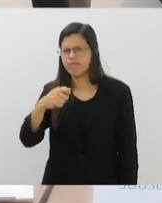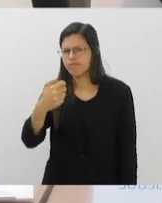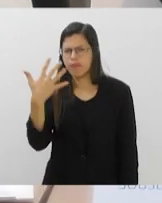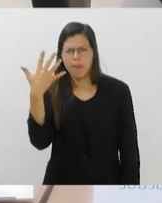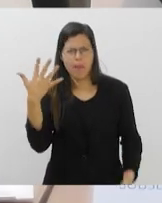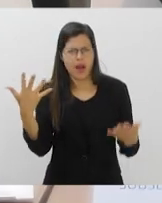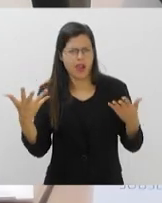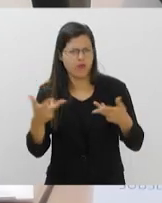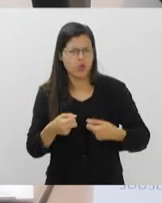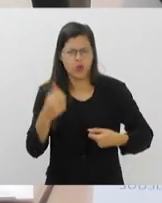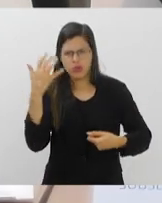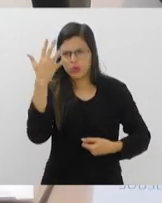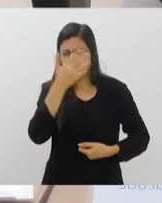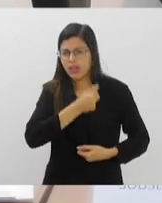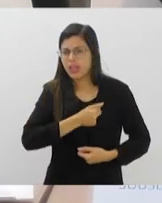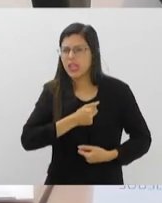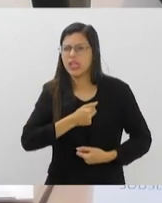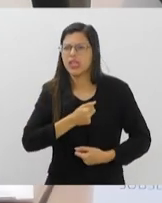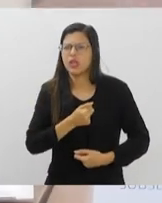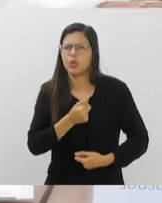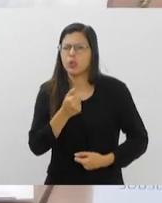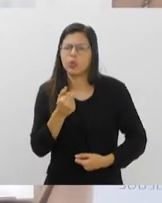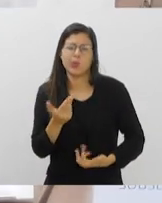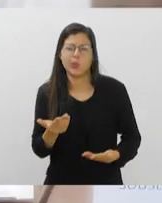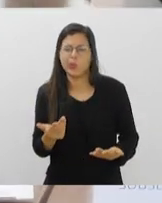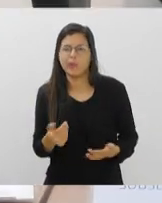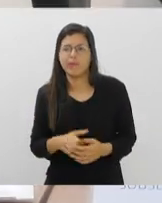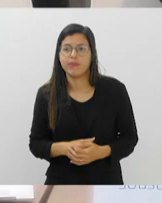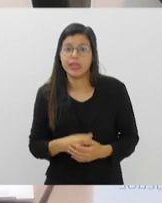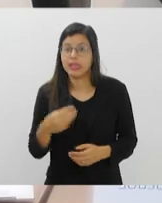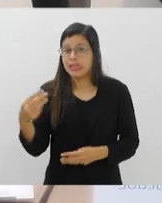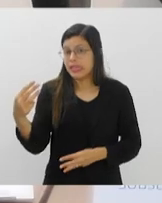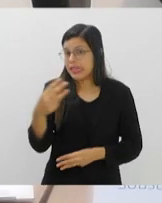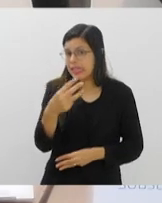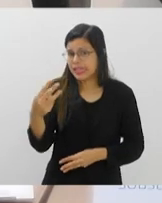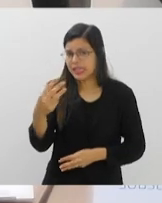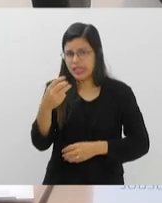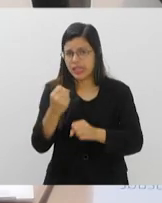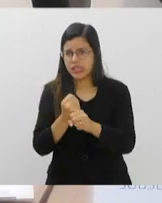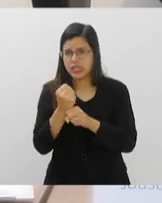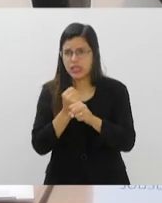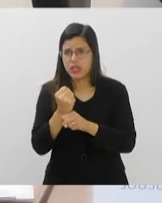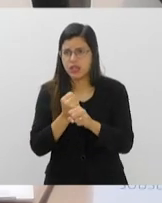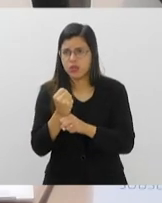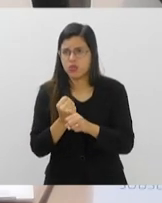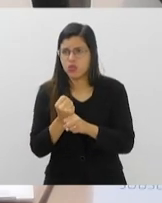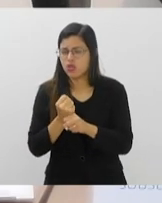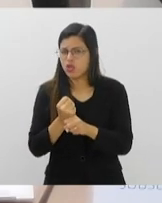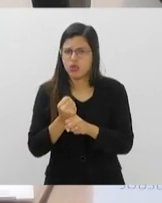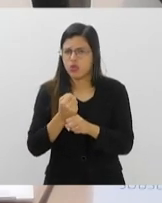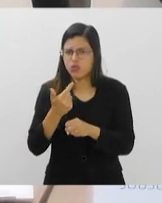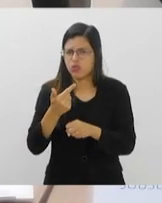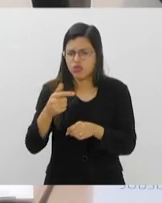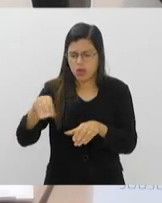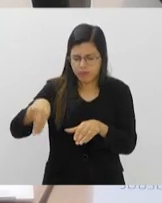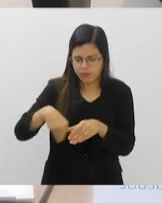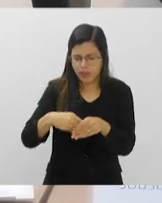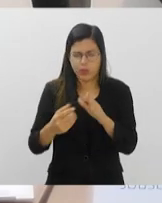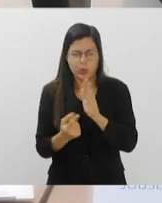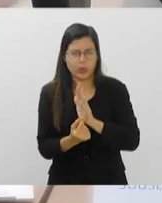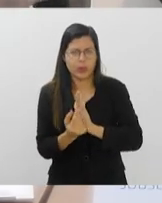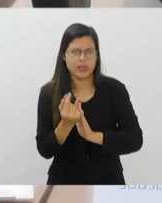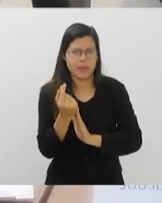lindo romântico 33 anos sentar no orçamento a gente fica